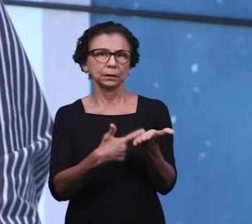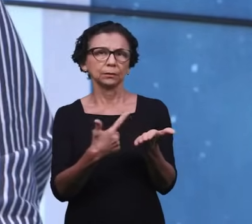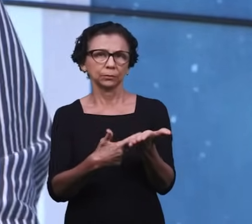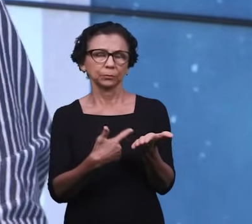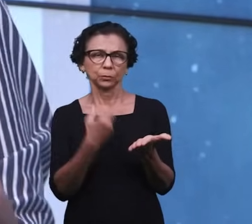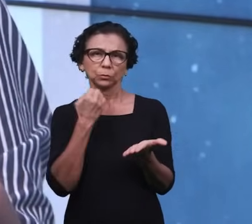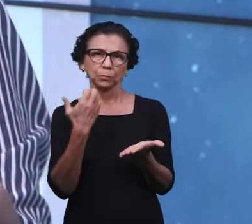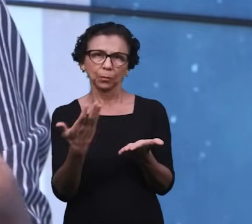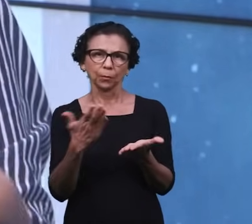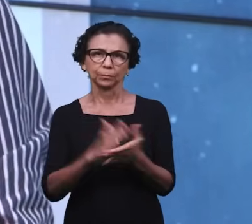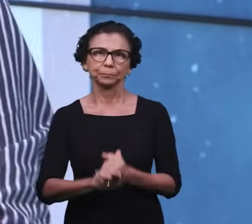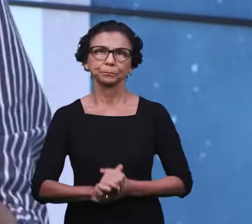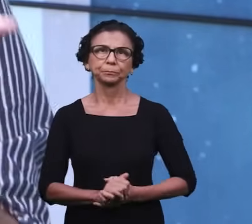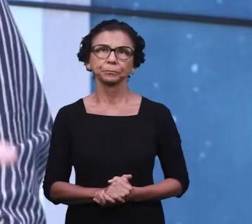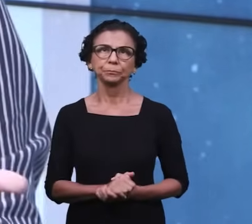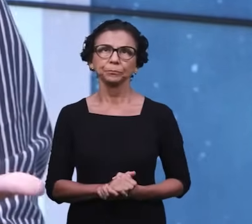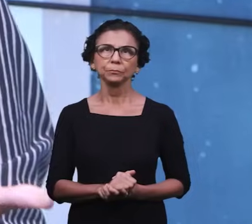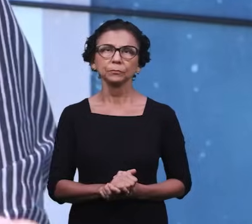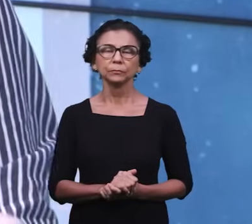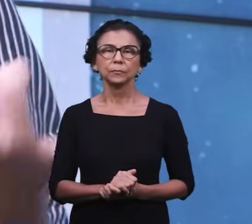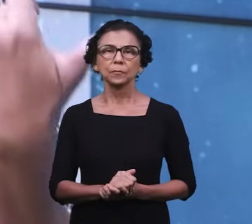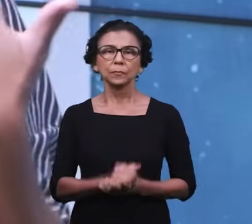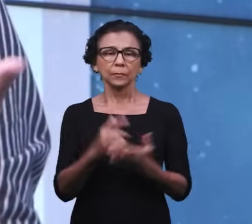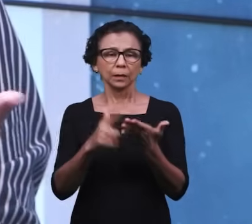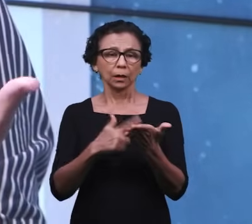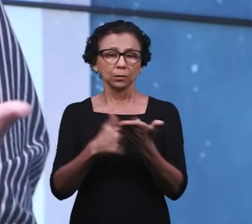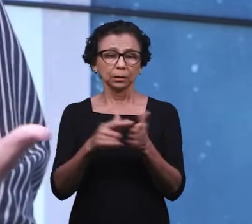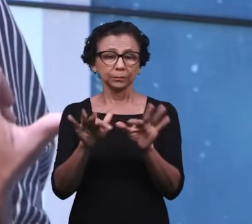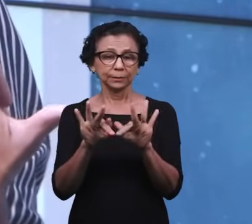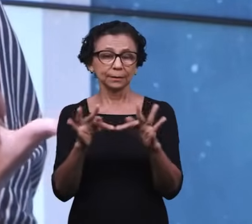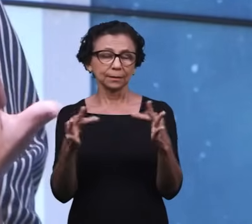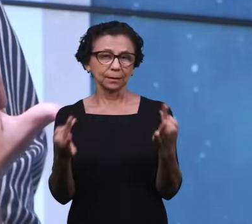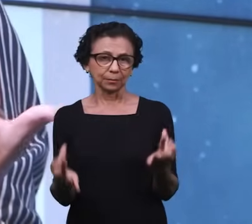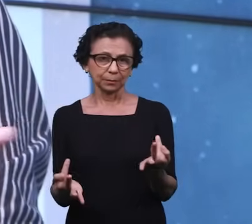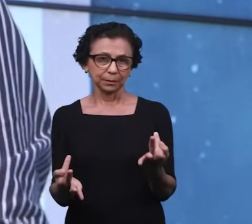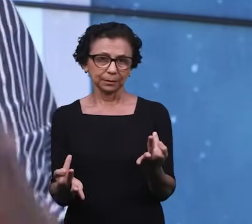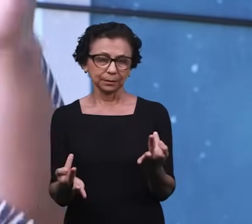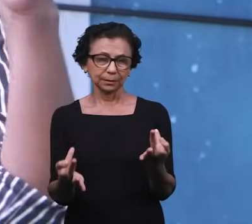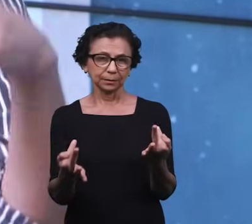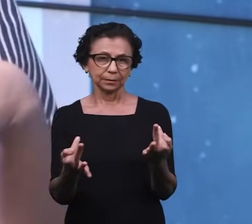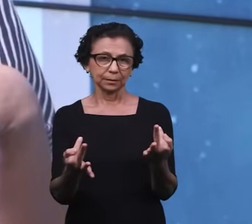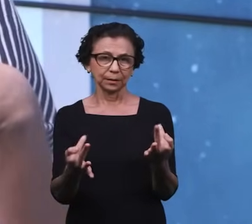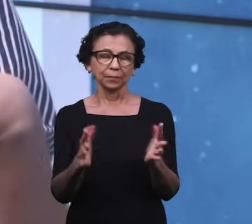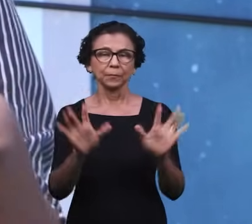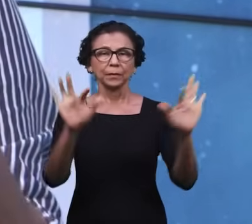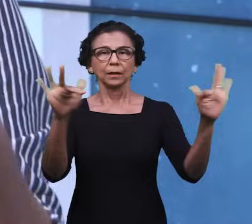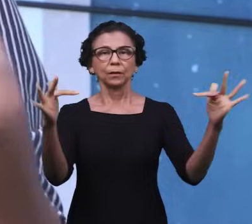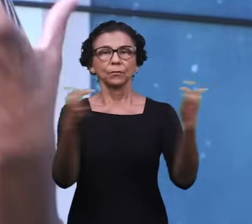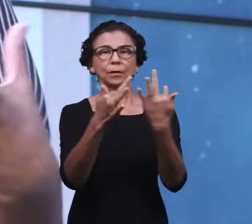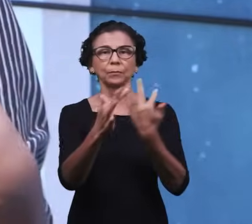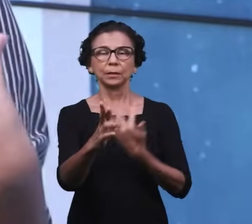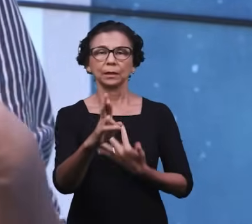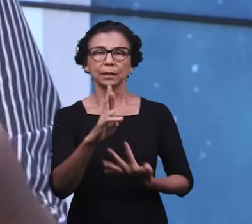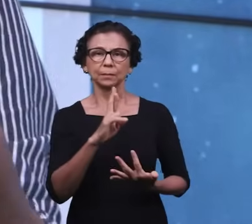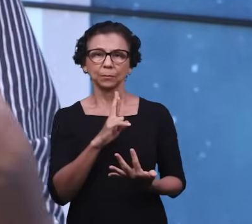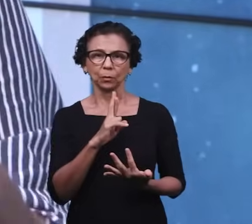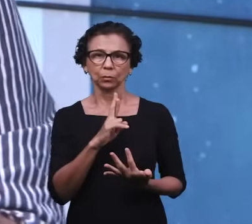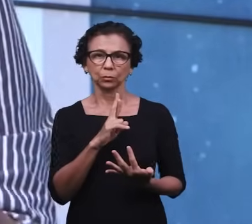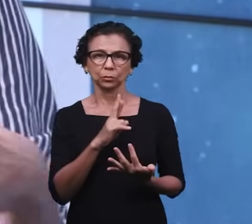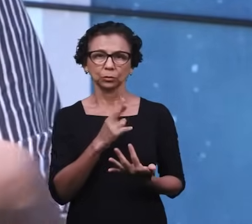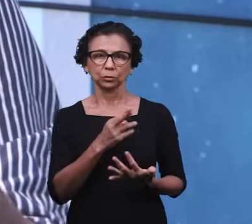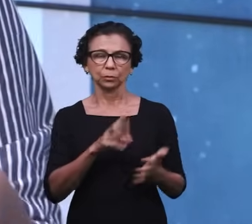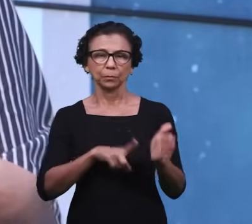eficiente. Por quê? Ele é extremamente simples para as famílias responderem. São 23 perguntas que vão perguntar